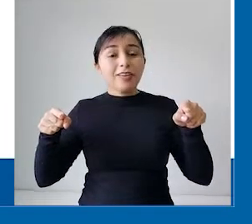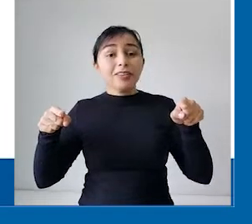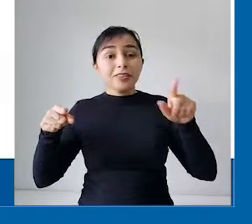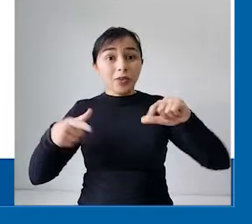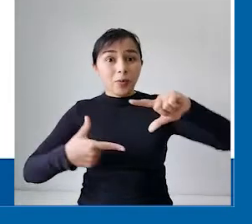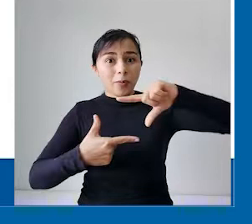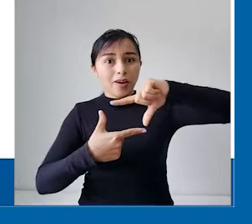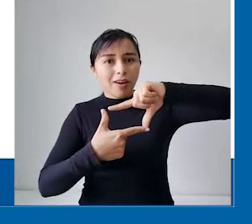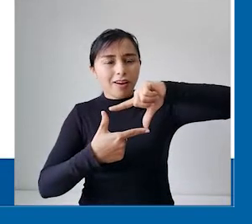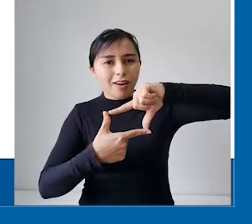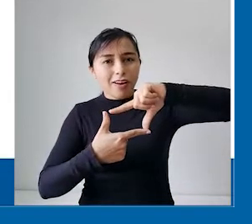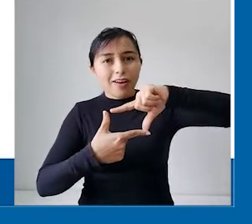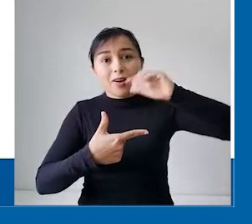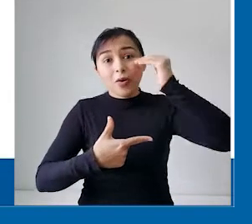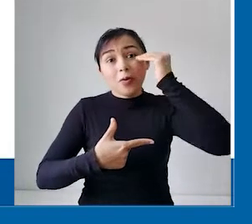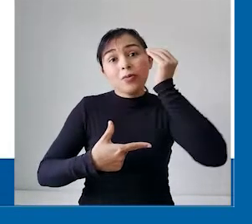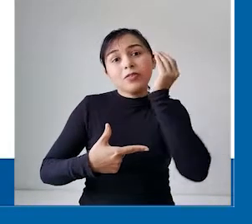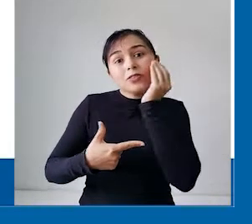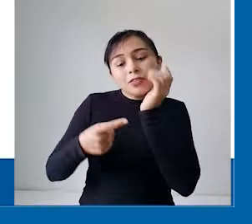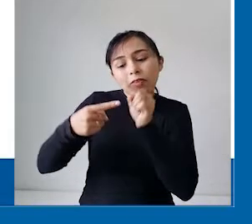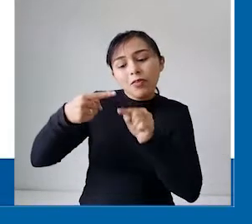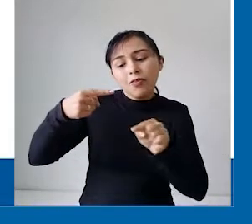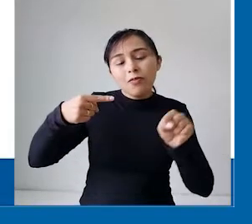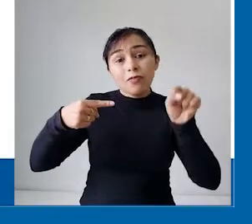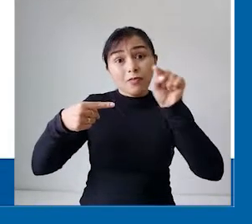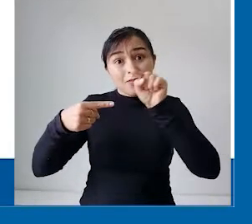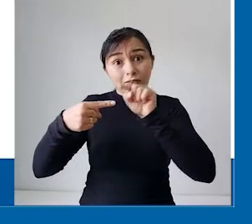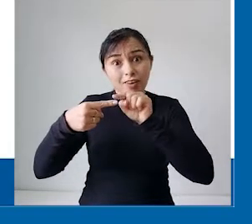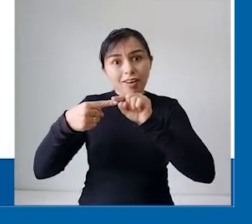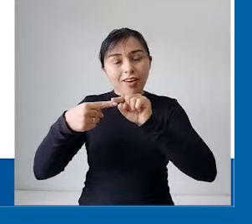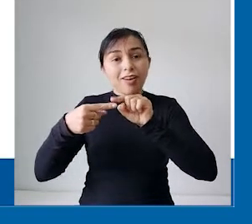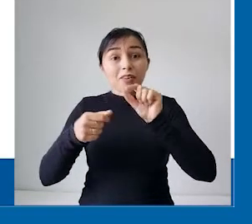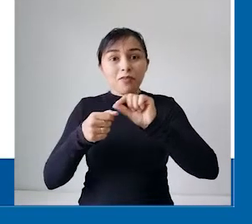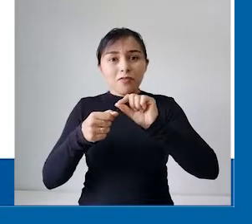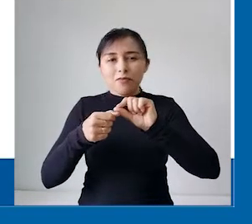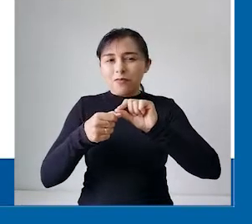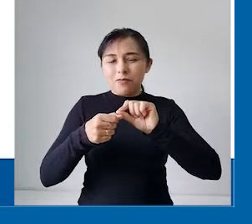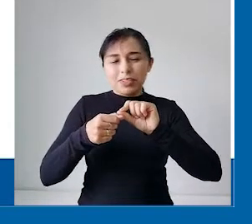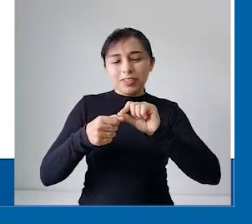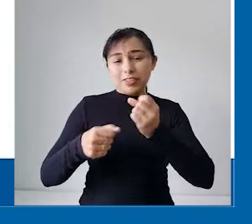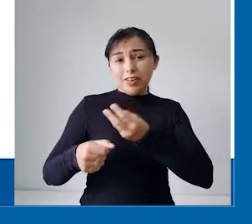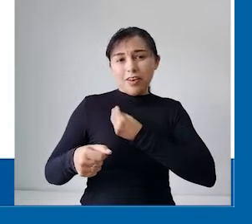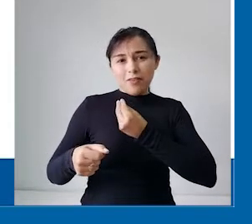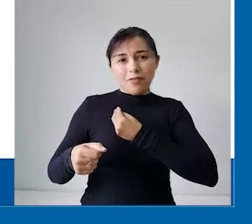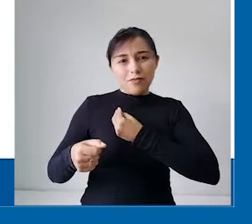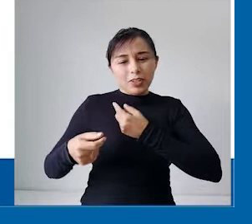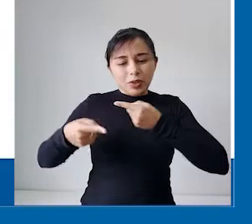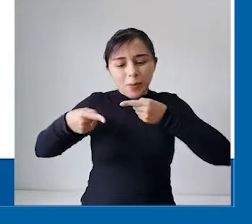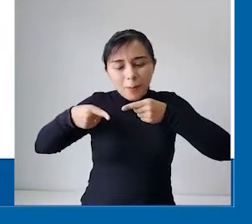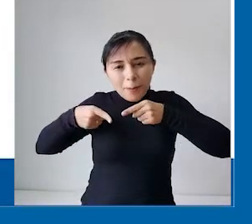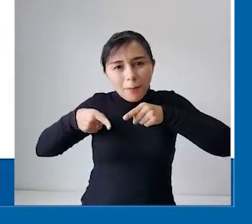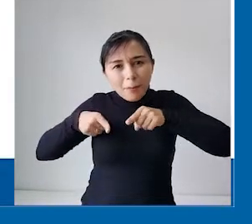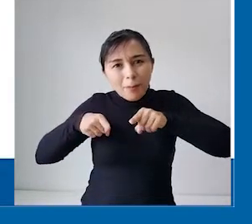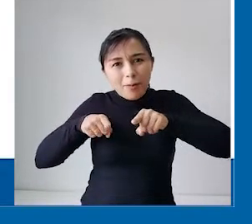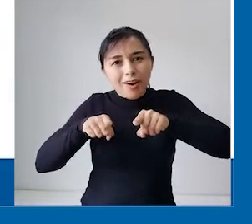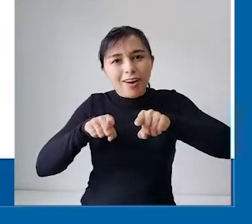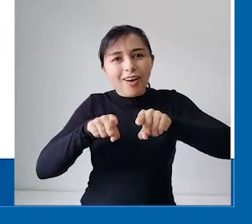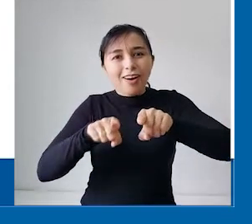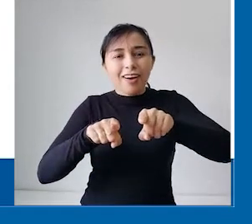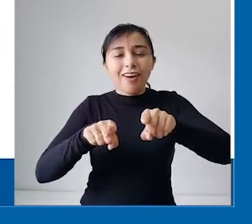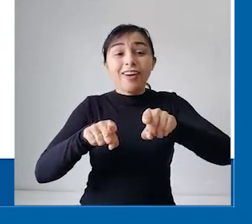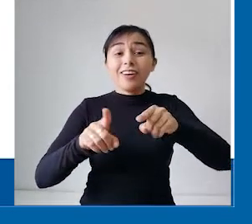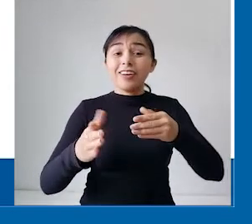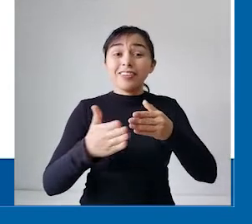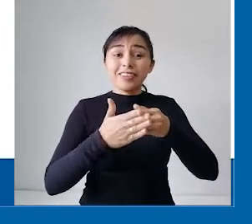retangular, seios esferoides. Fez da sua uma vida paralela à dela, até que